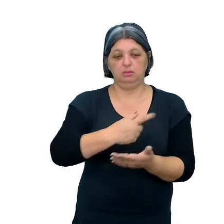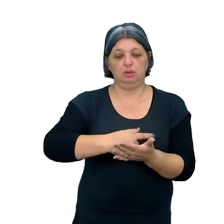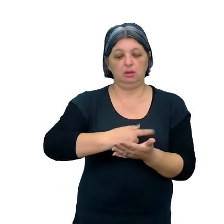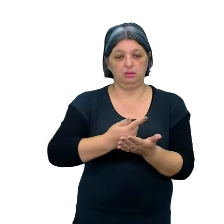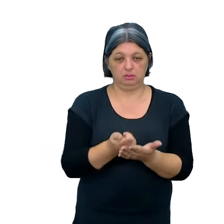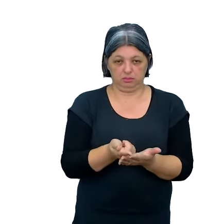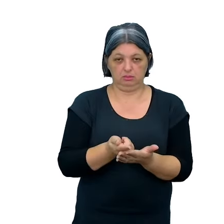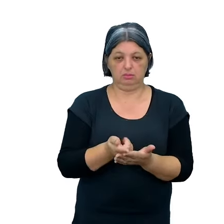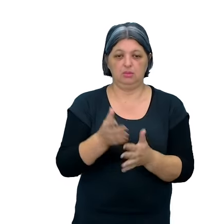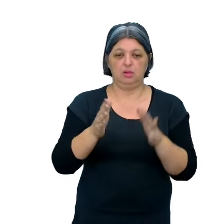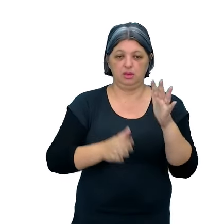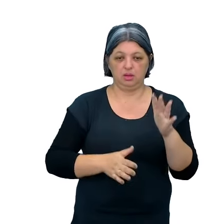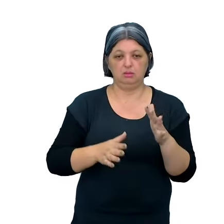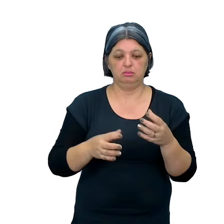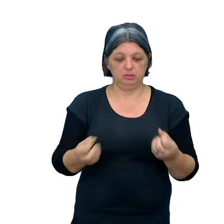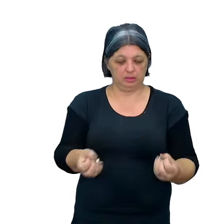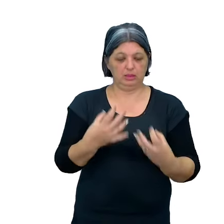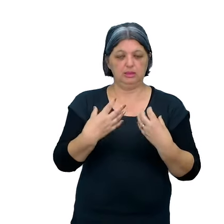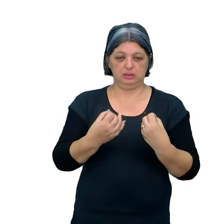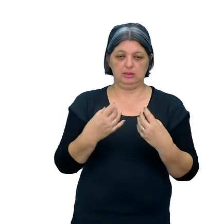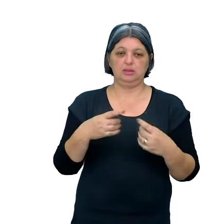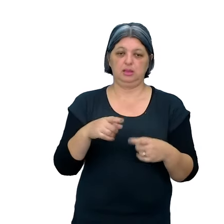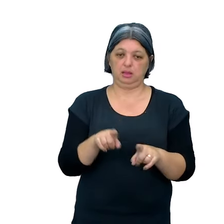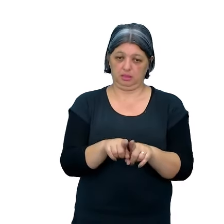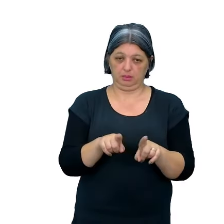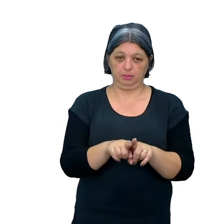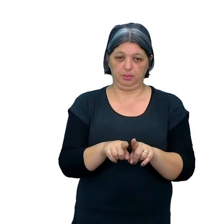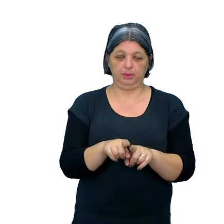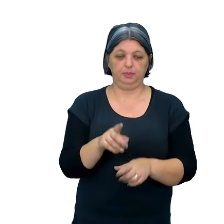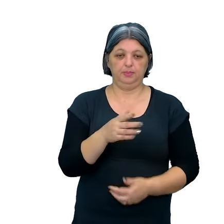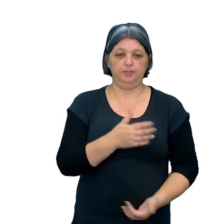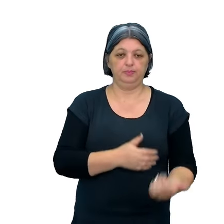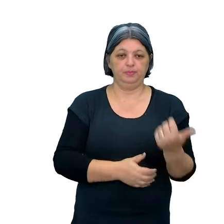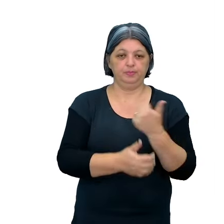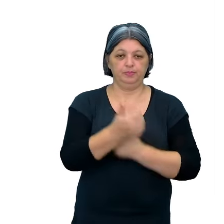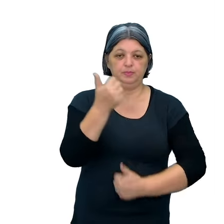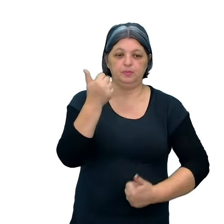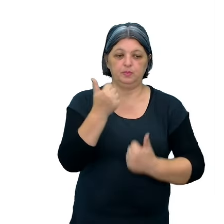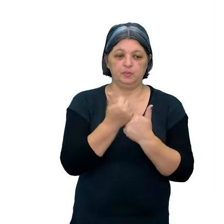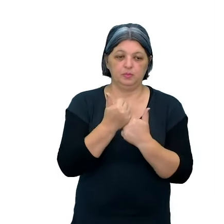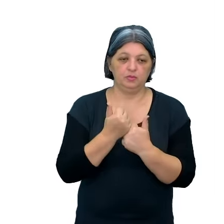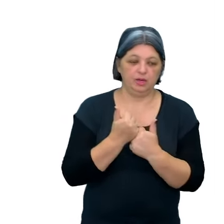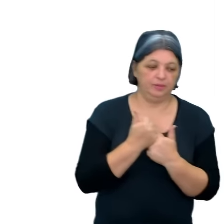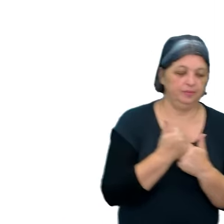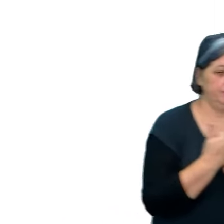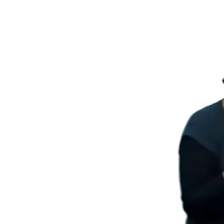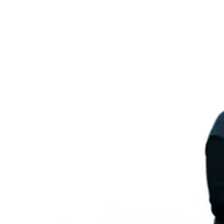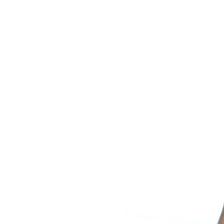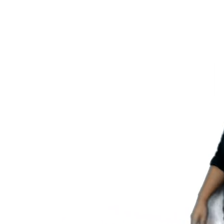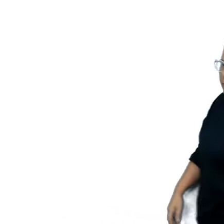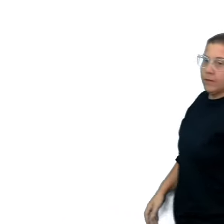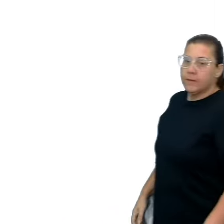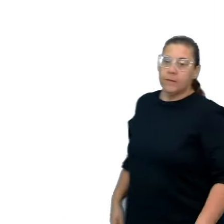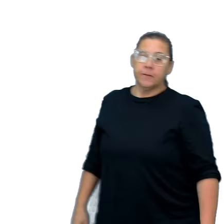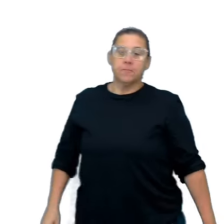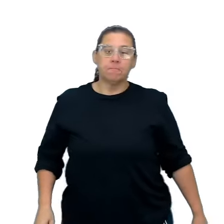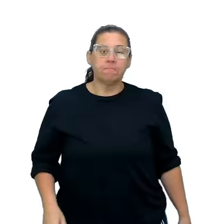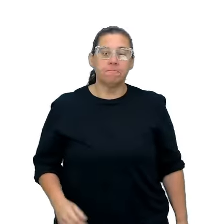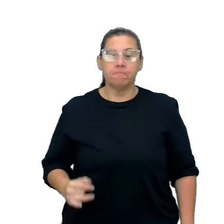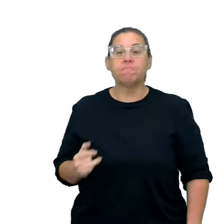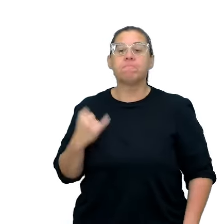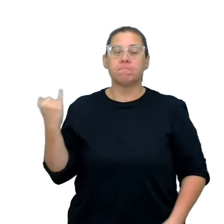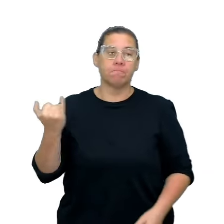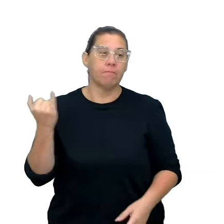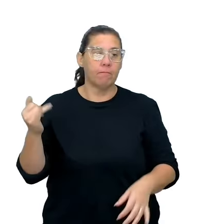que muitas vezes nos ensinam também, né? Então, é importante estar sempre antenado, como dizem aí alguns.